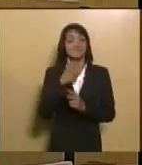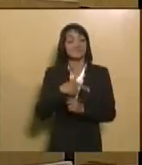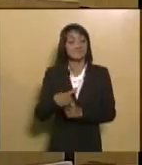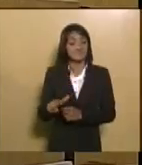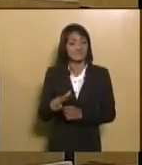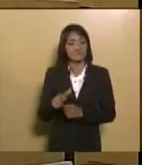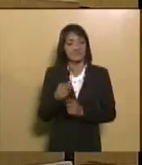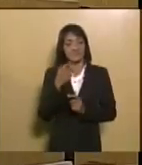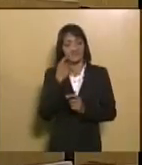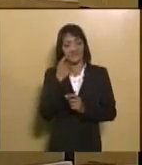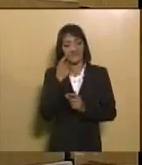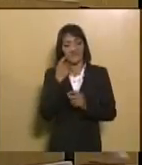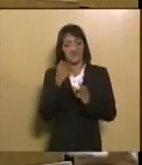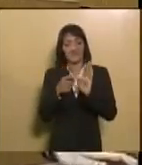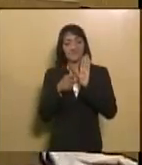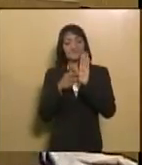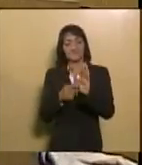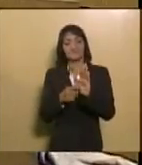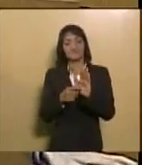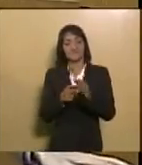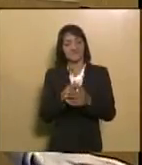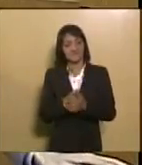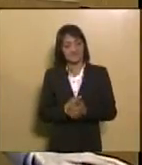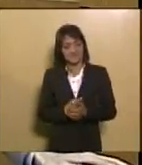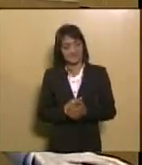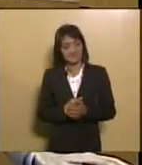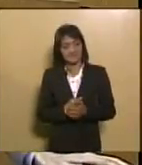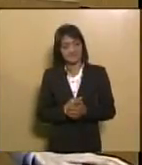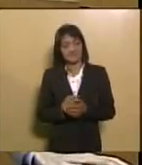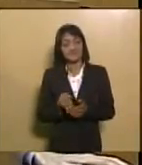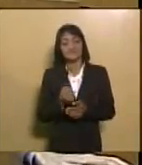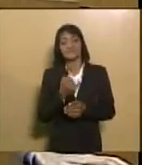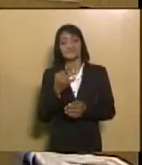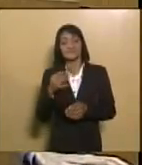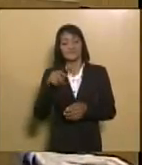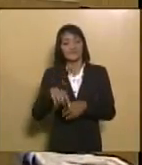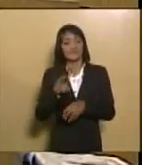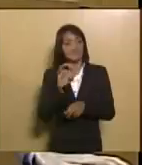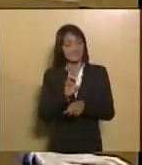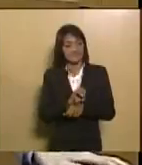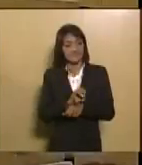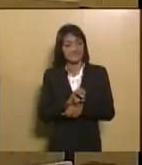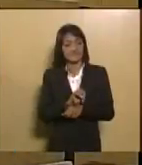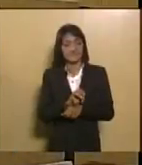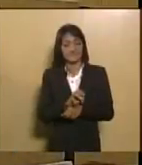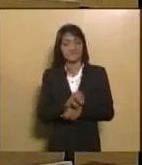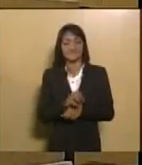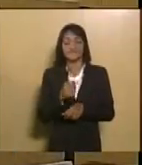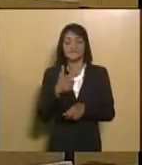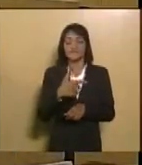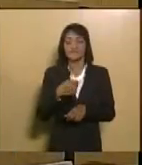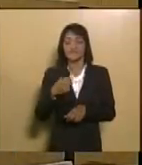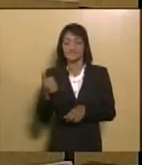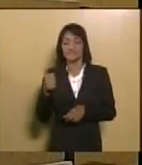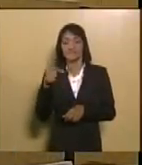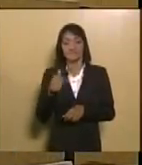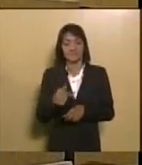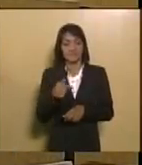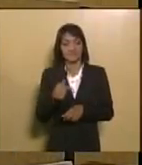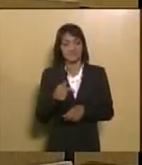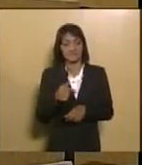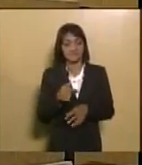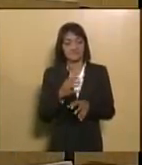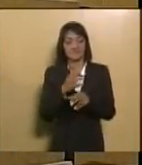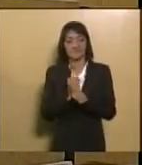está demonstrado pelos números do Estado que a receita do Estado de Sergipe de 2017,